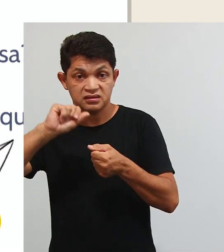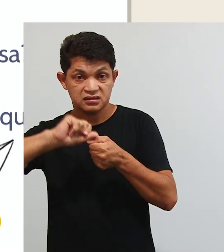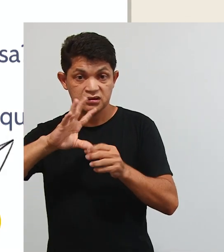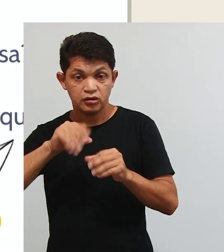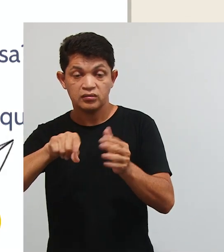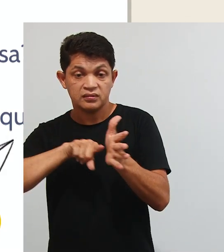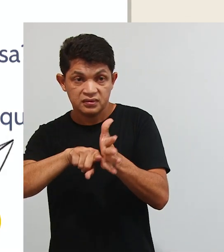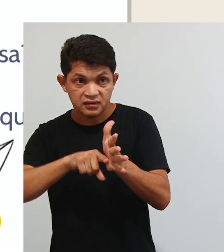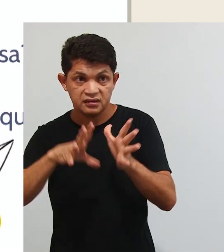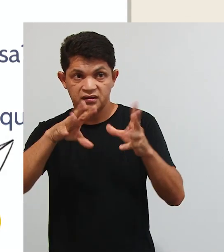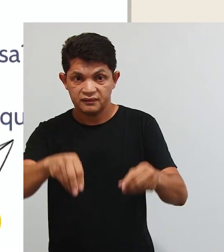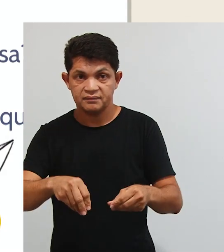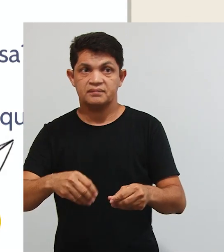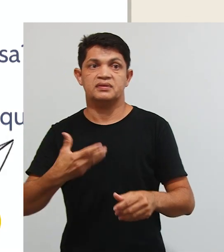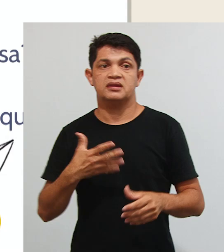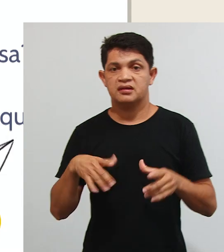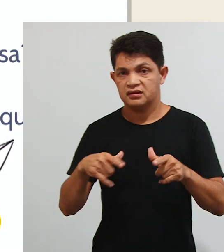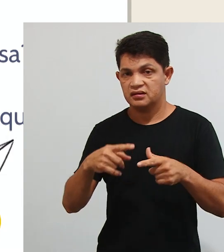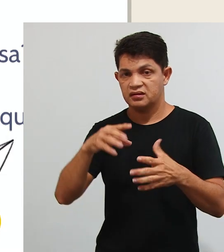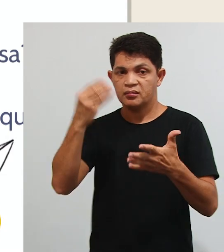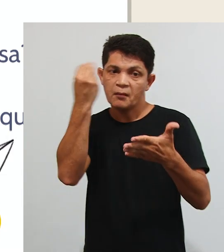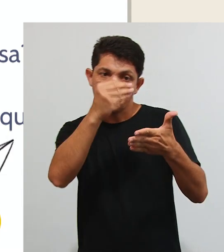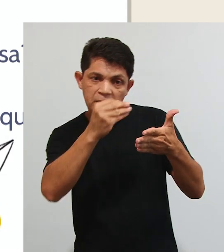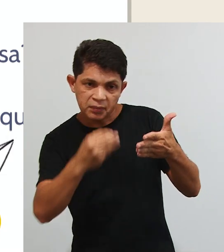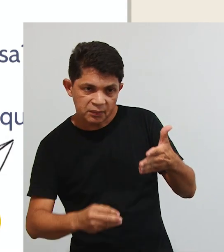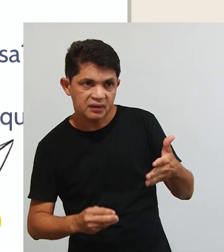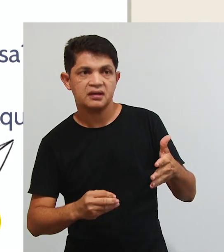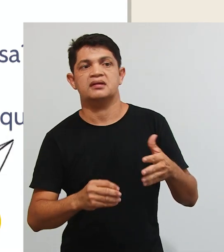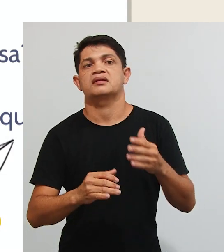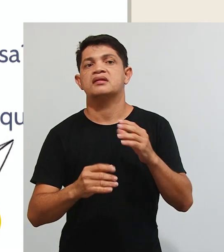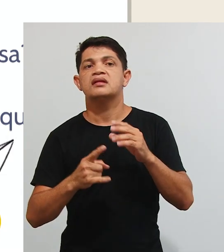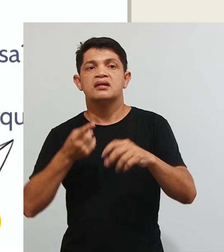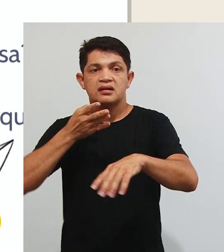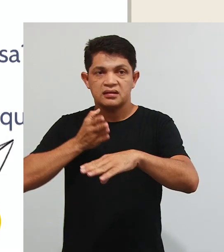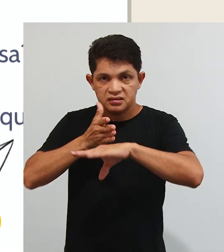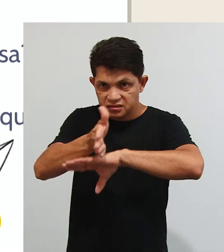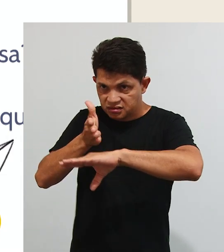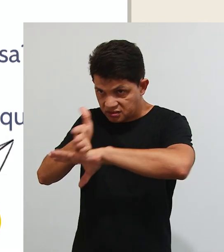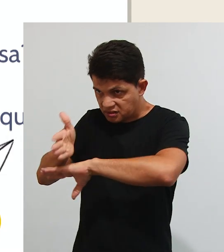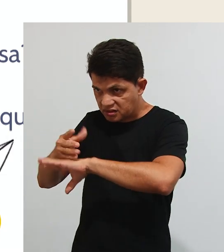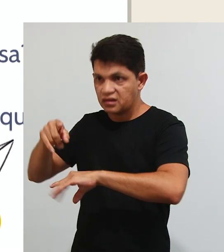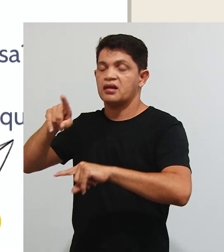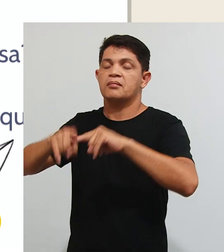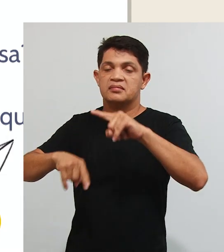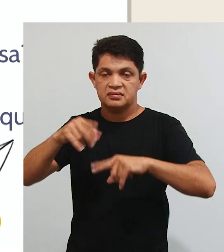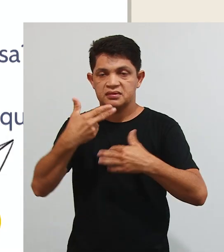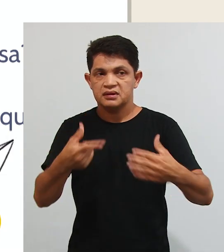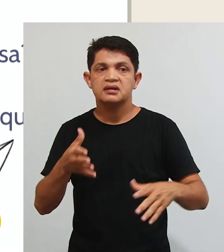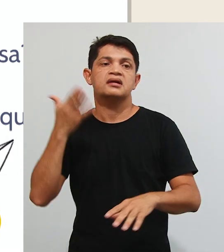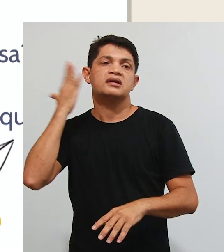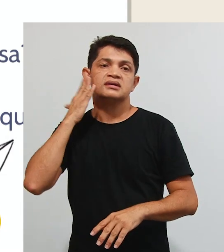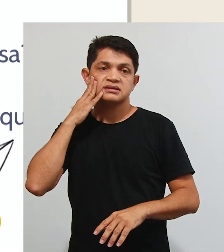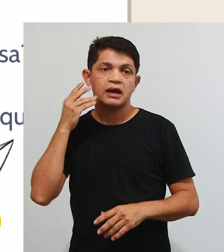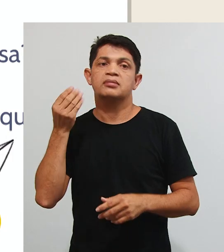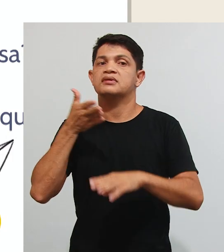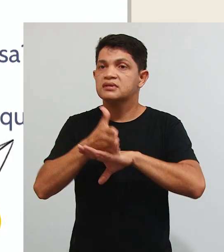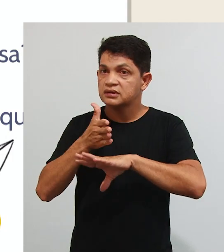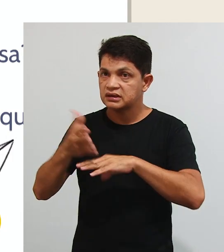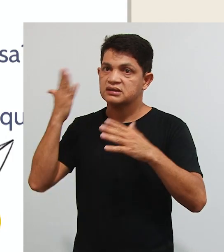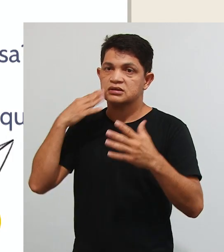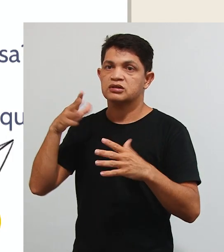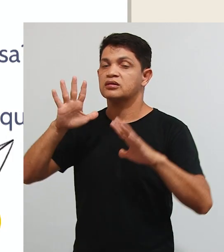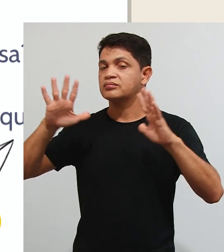de pesquisação ou pesquisa do tipo intervenção. Quando que você vai fazer a pesquisa? E essa definição de